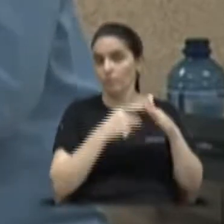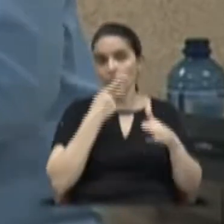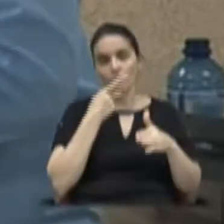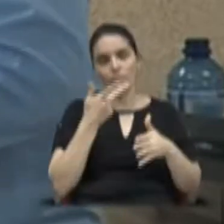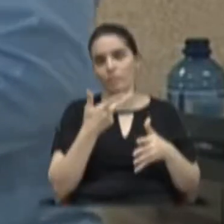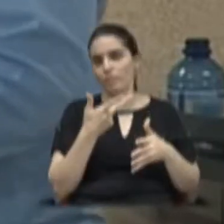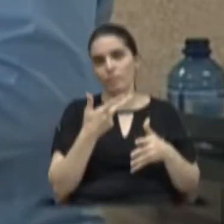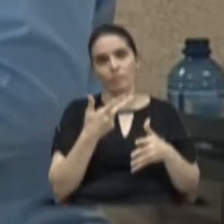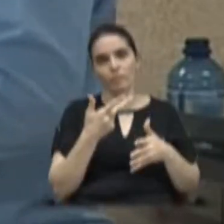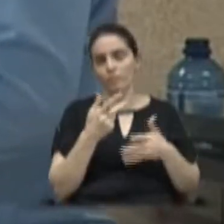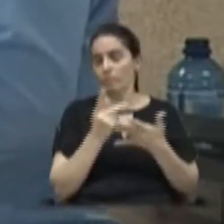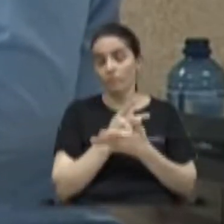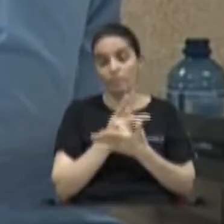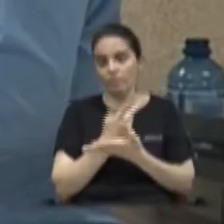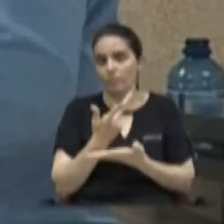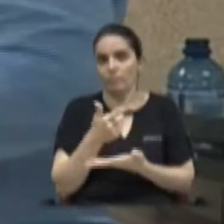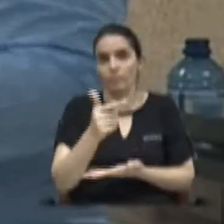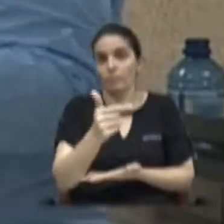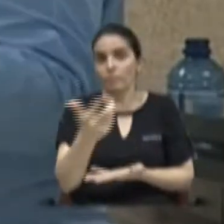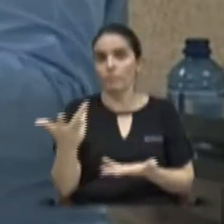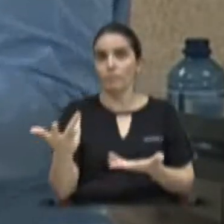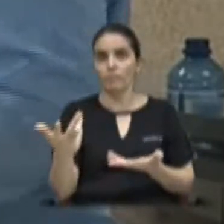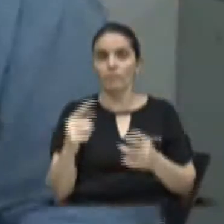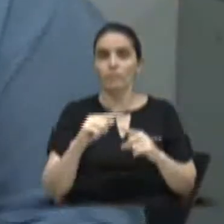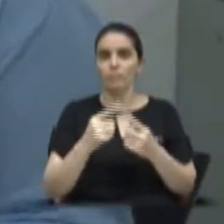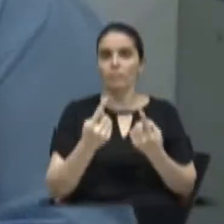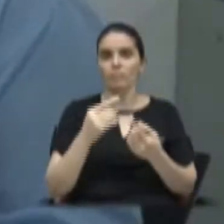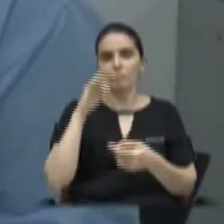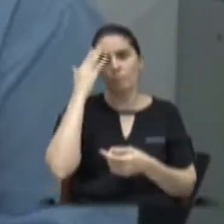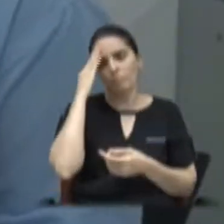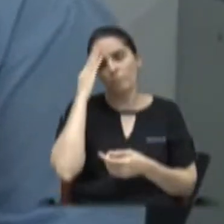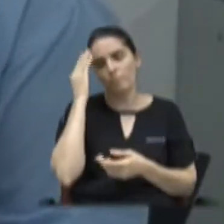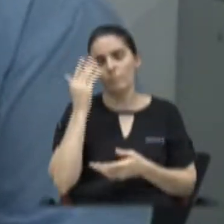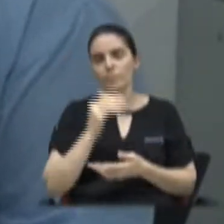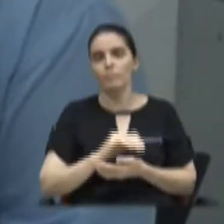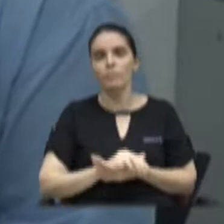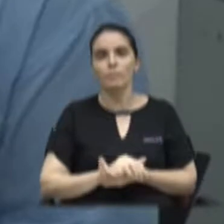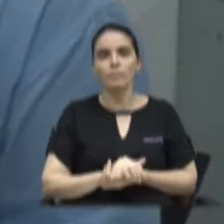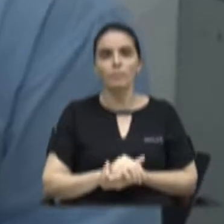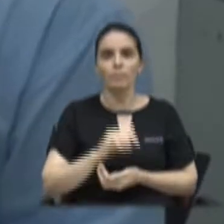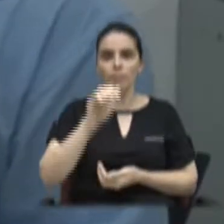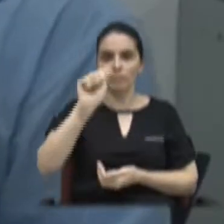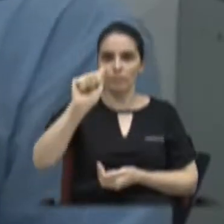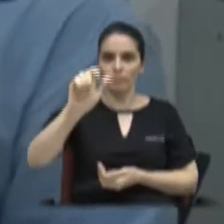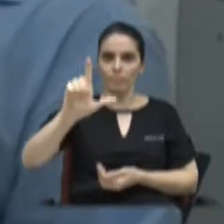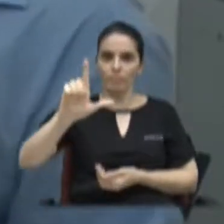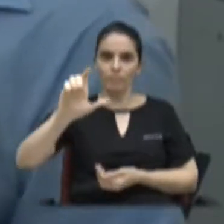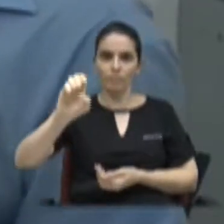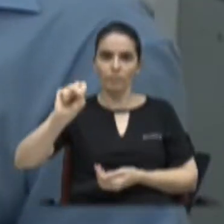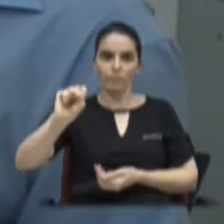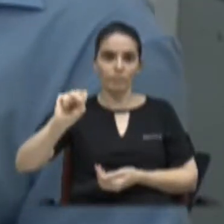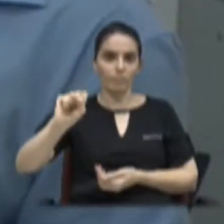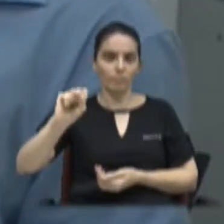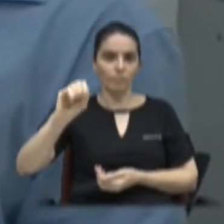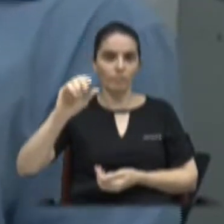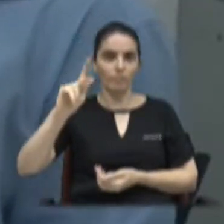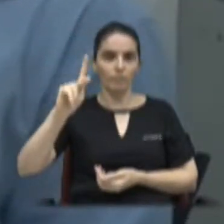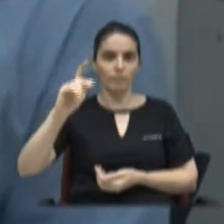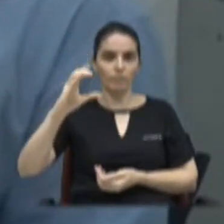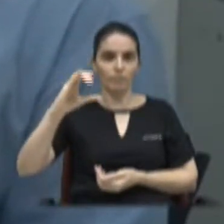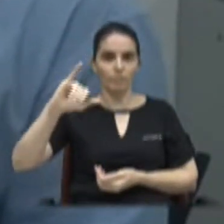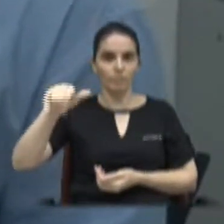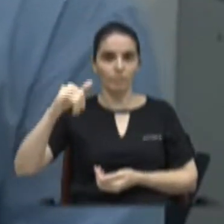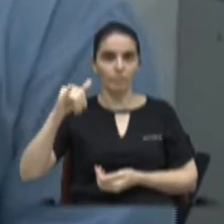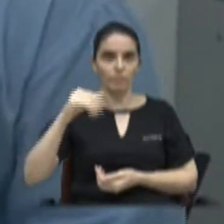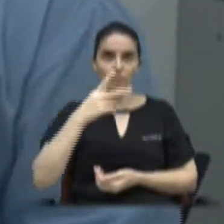ela abaixo. Mas dá para entender, a Ara e PCJ, eu acho que... Não sei, Vaguinho, mas parece que